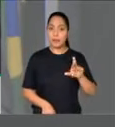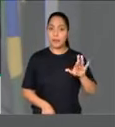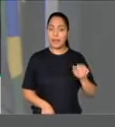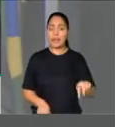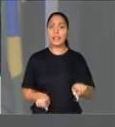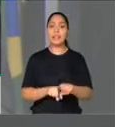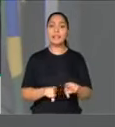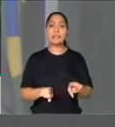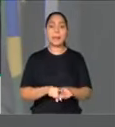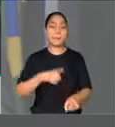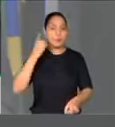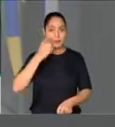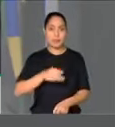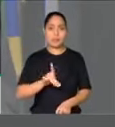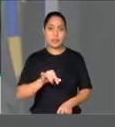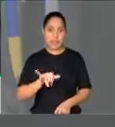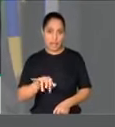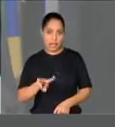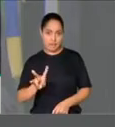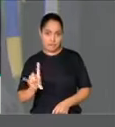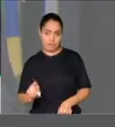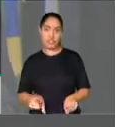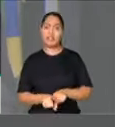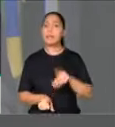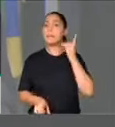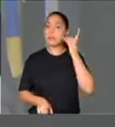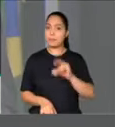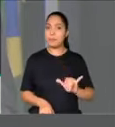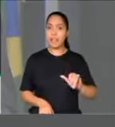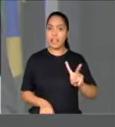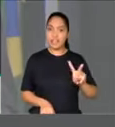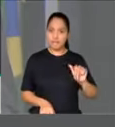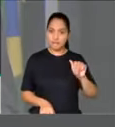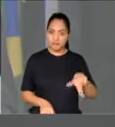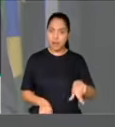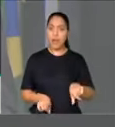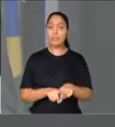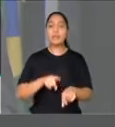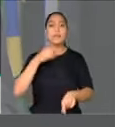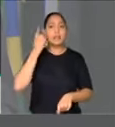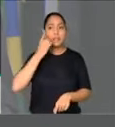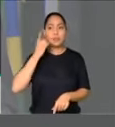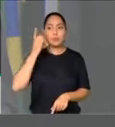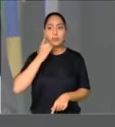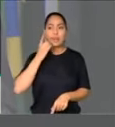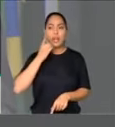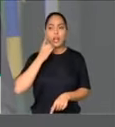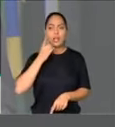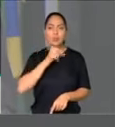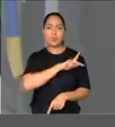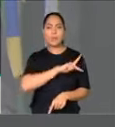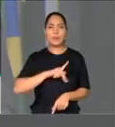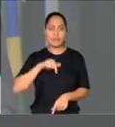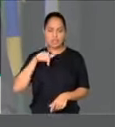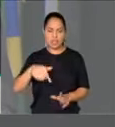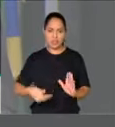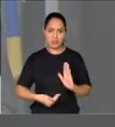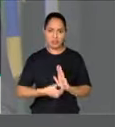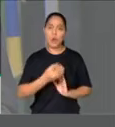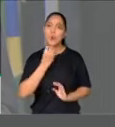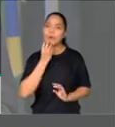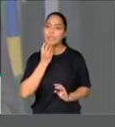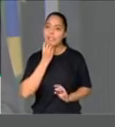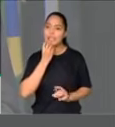do deputado David Miranda, do deputado Ivan Valente, do deputado presidente dessa casa,